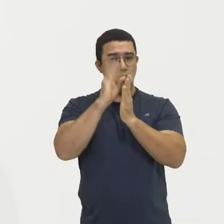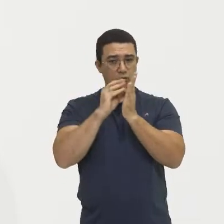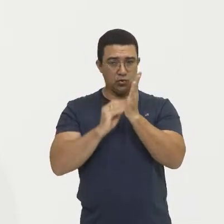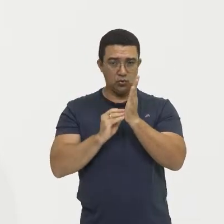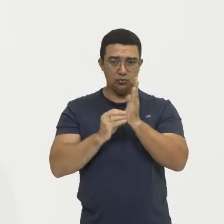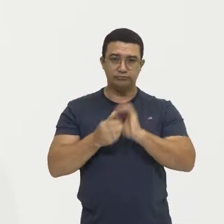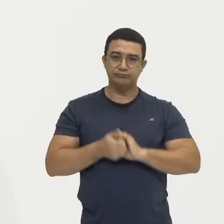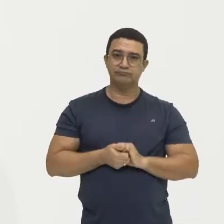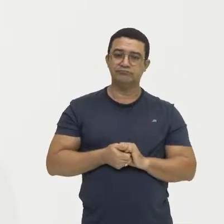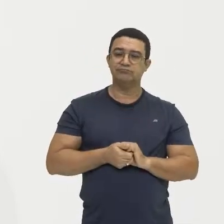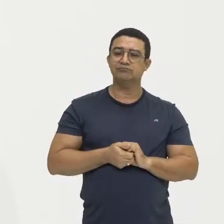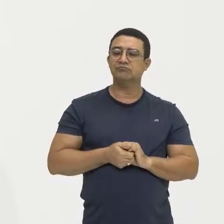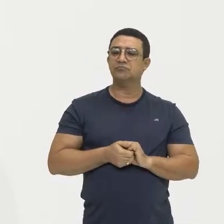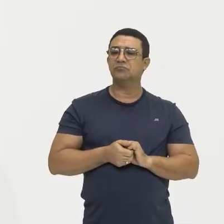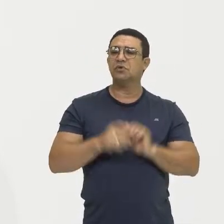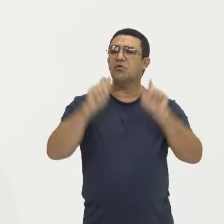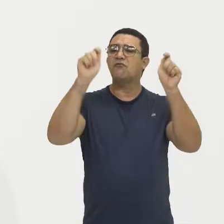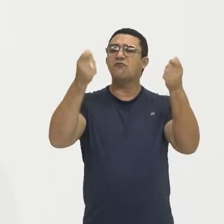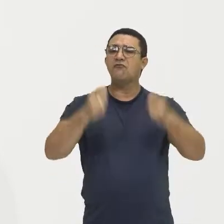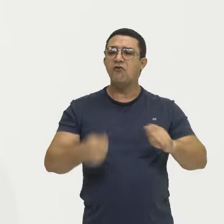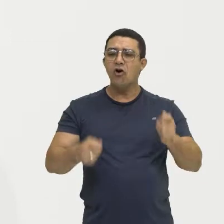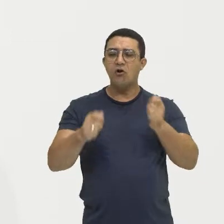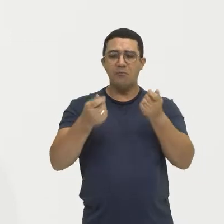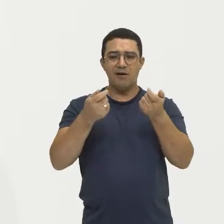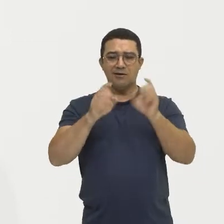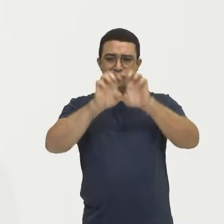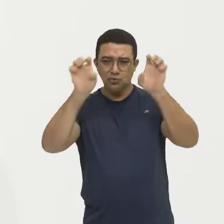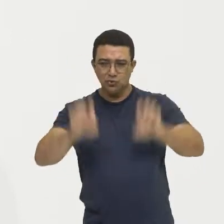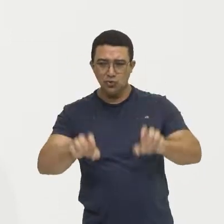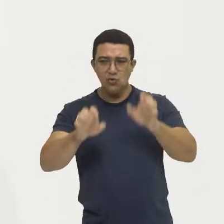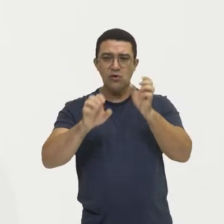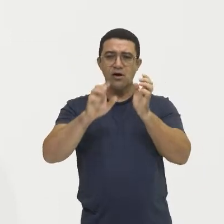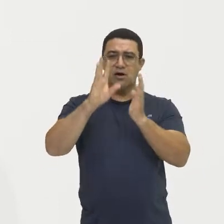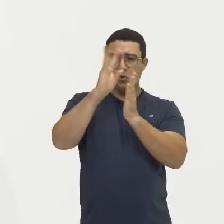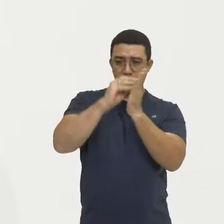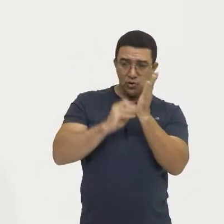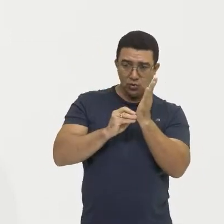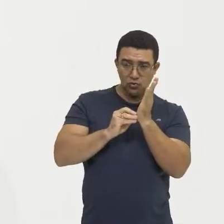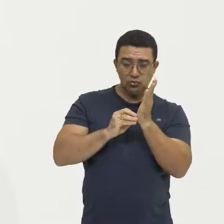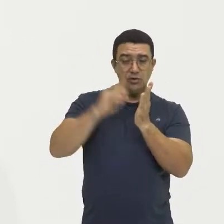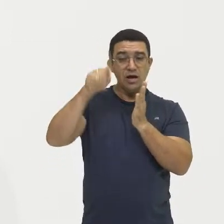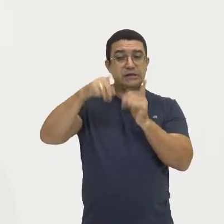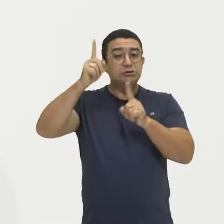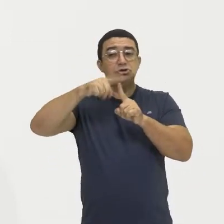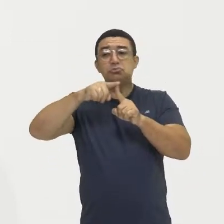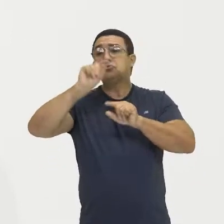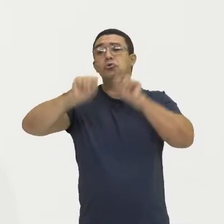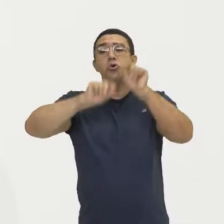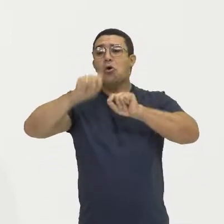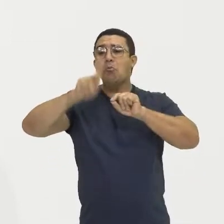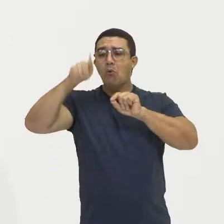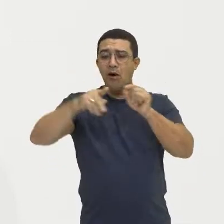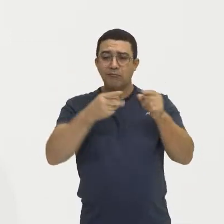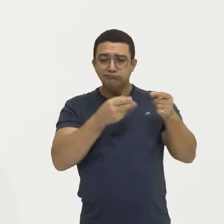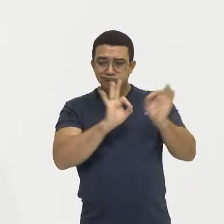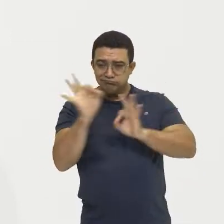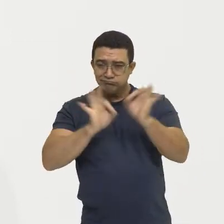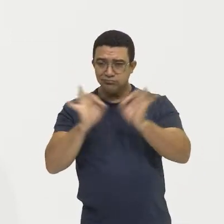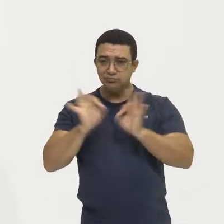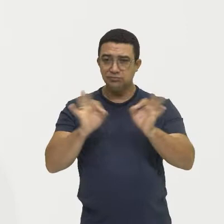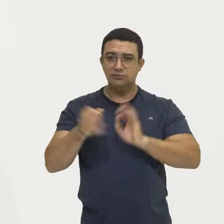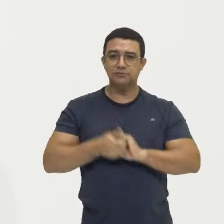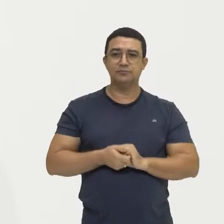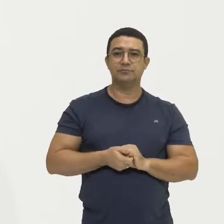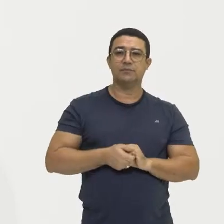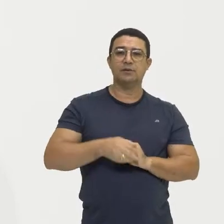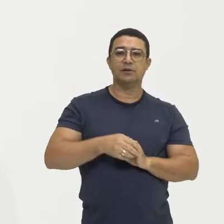conteúdo? A maneira como ele é escrito, a forma como ele é escrito. Esta definição foi feita